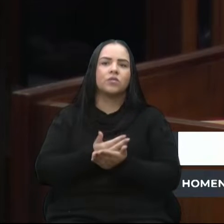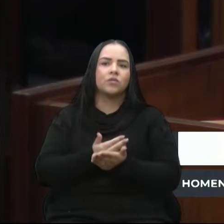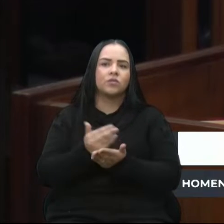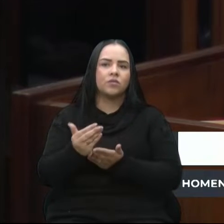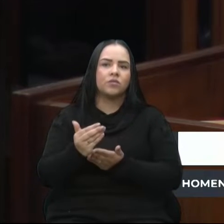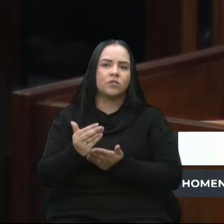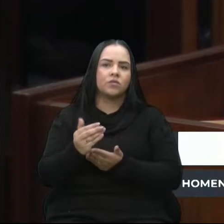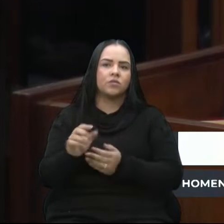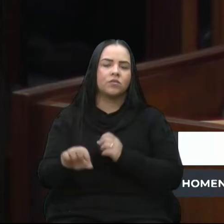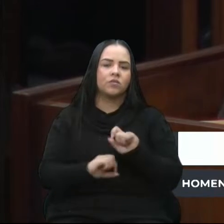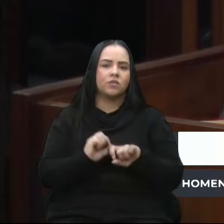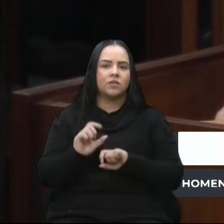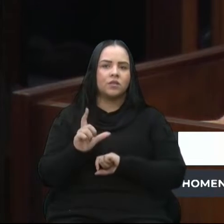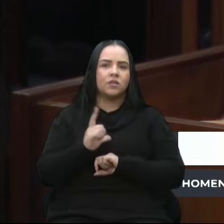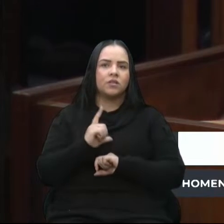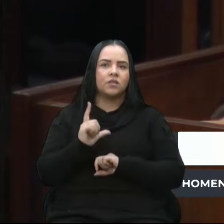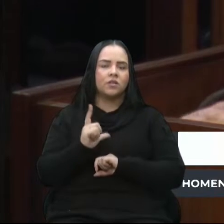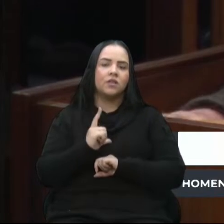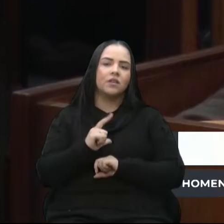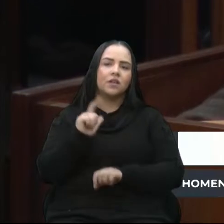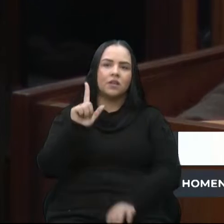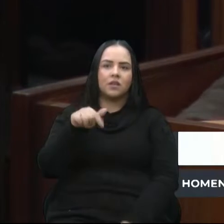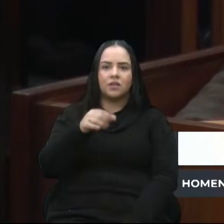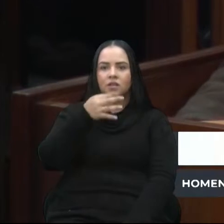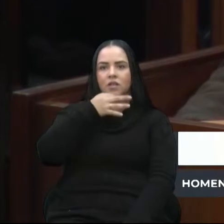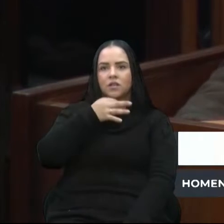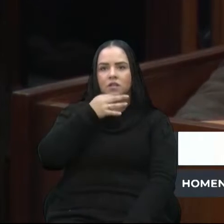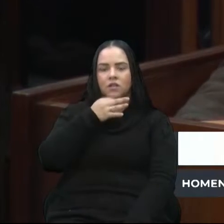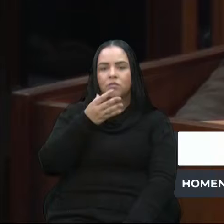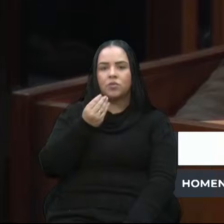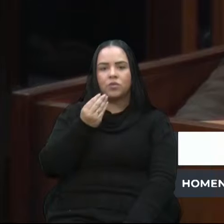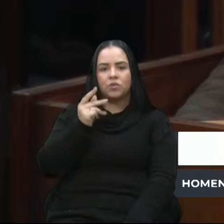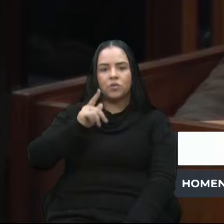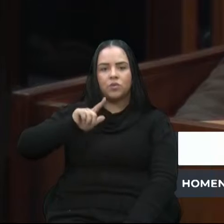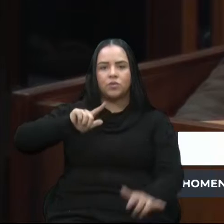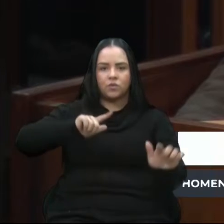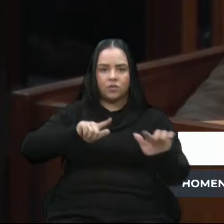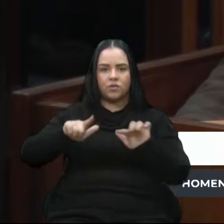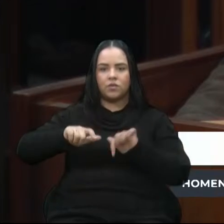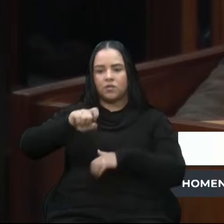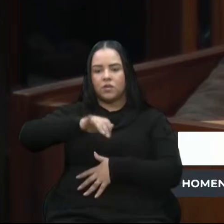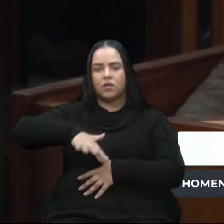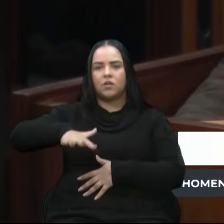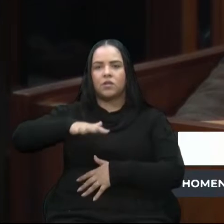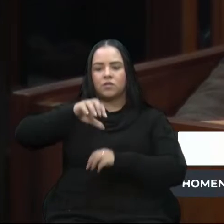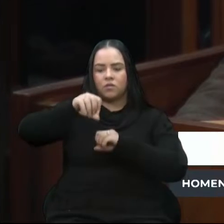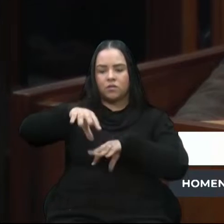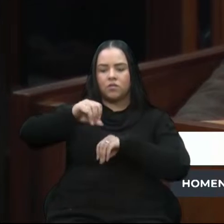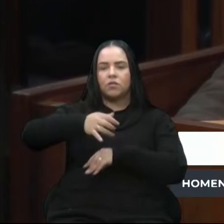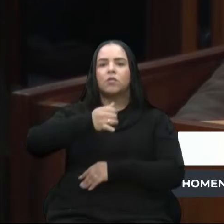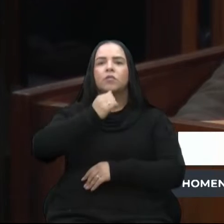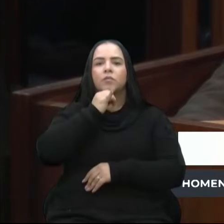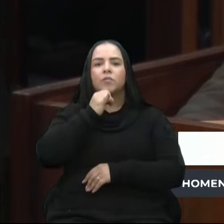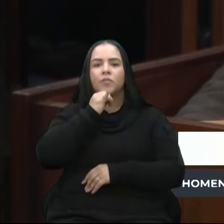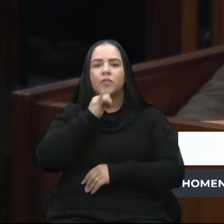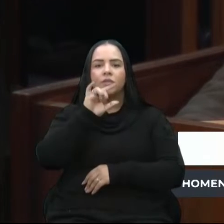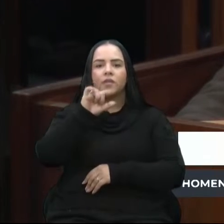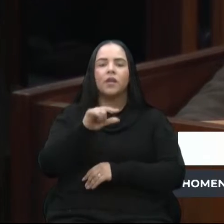as iniciativas são de Caxias e de muitos lugares. Na área da educação, por exemplo, que é onde pode